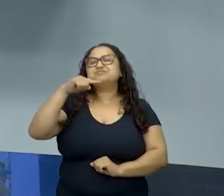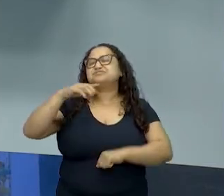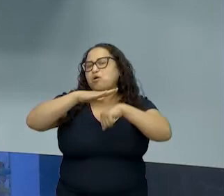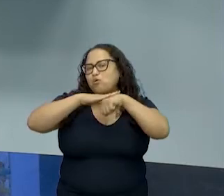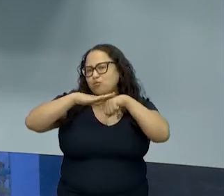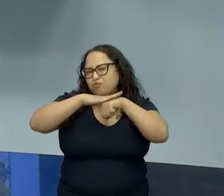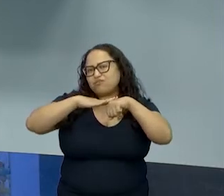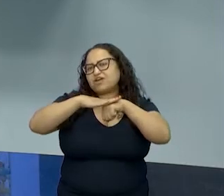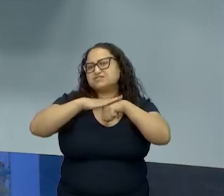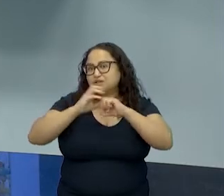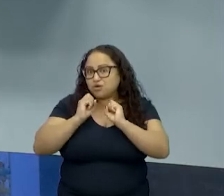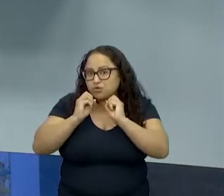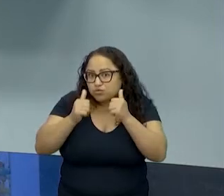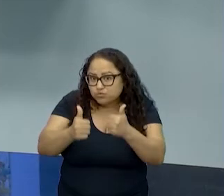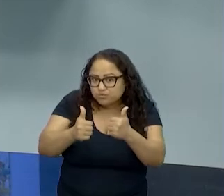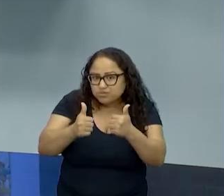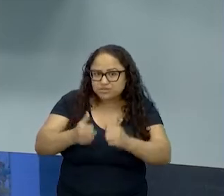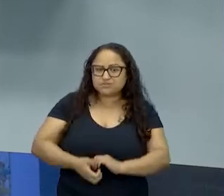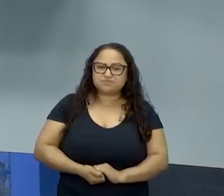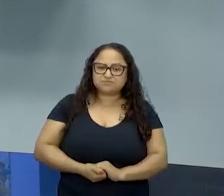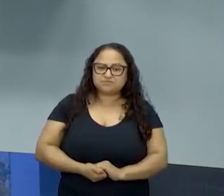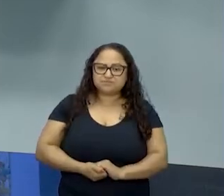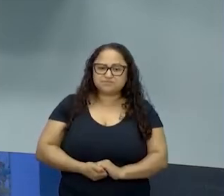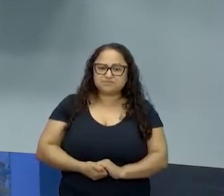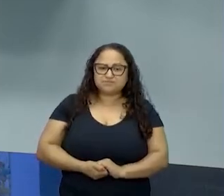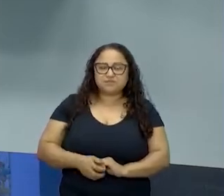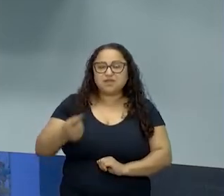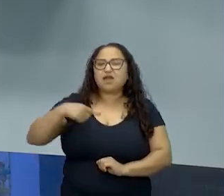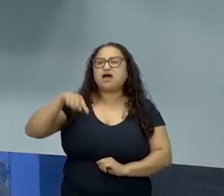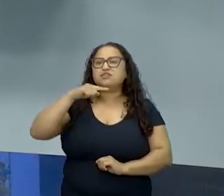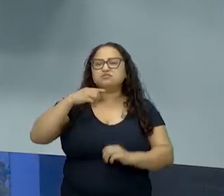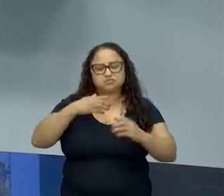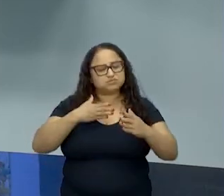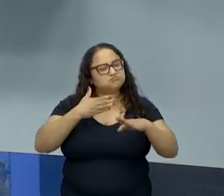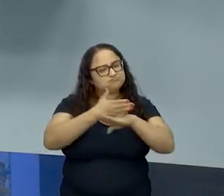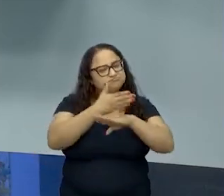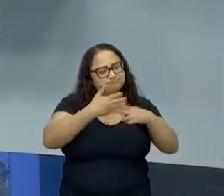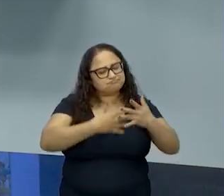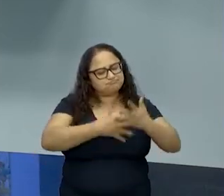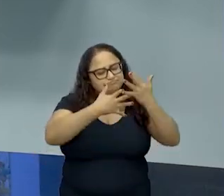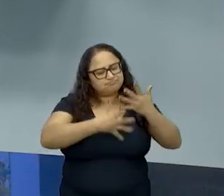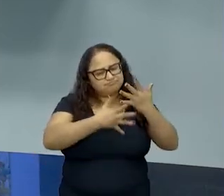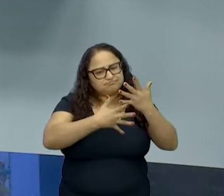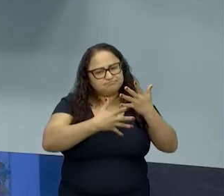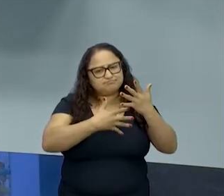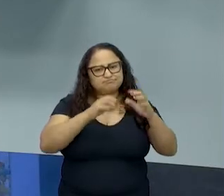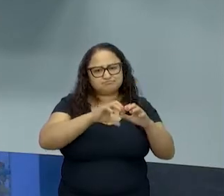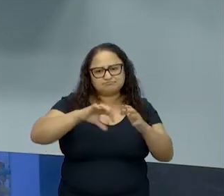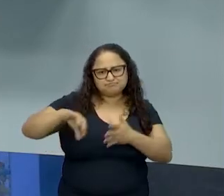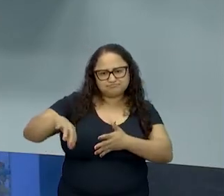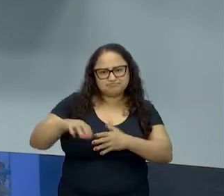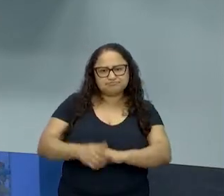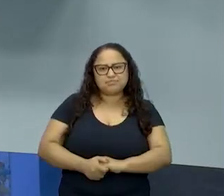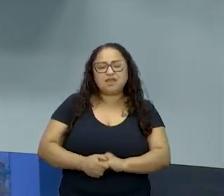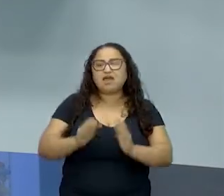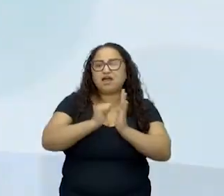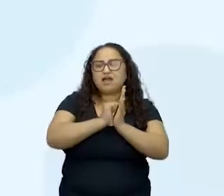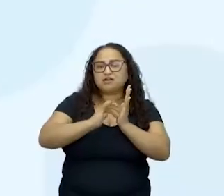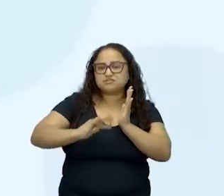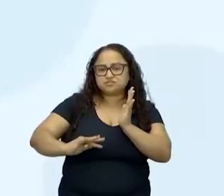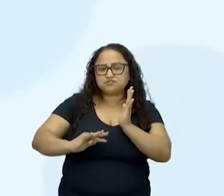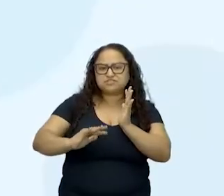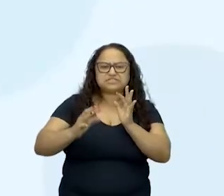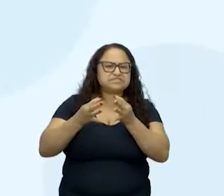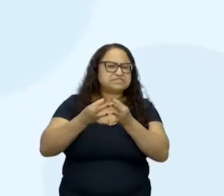de vocês, tudo bem? Então, ó, para essa nossa interação, eu separei para vocês uma atividade aí